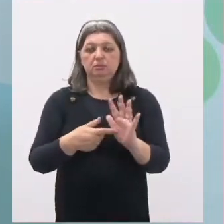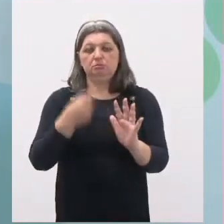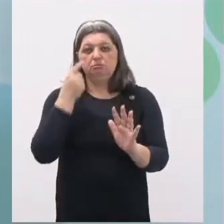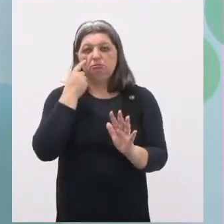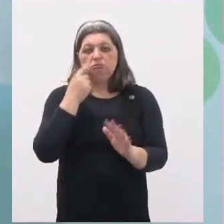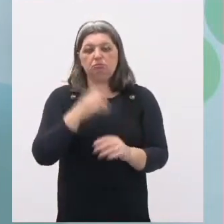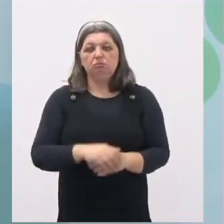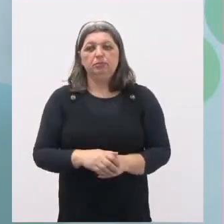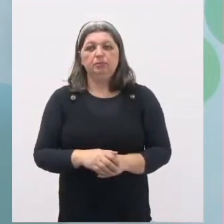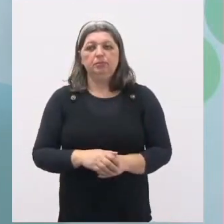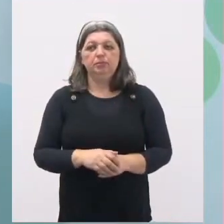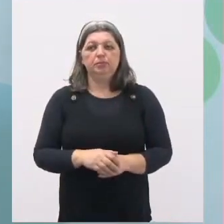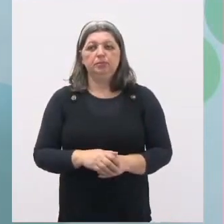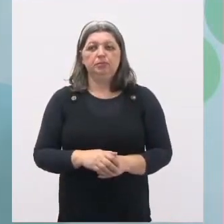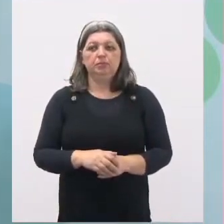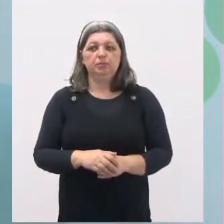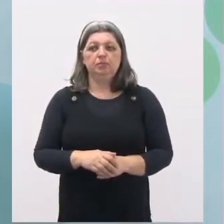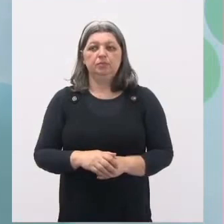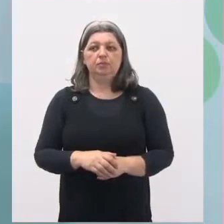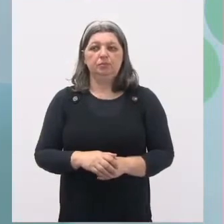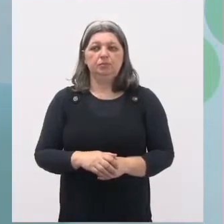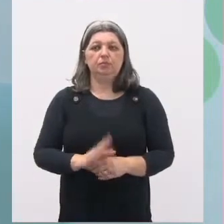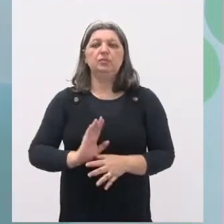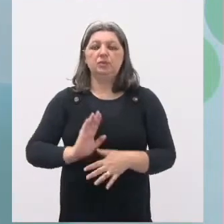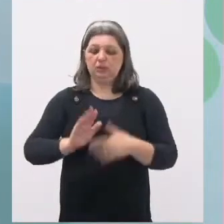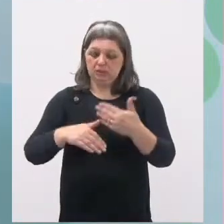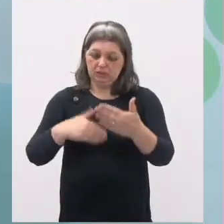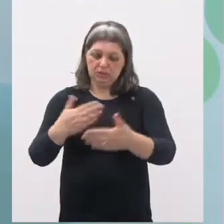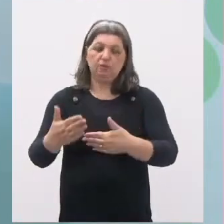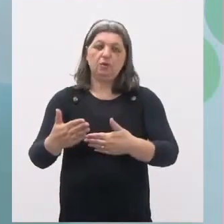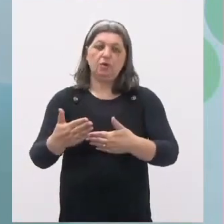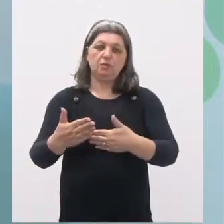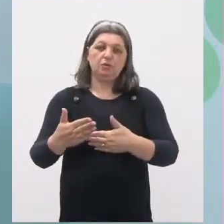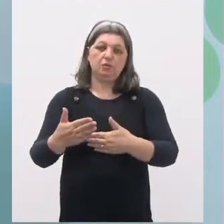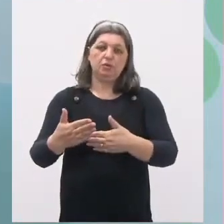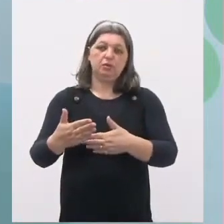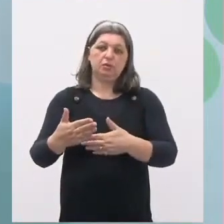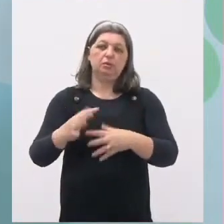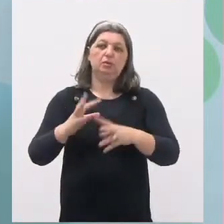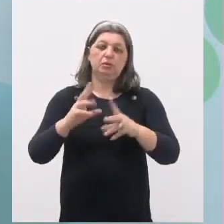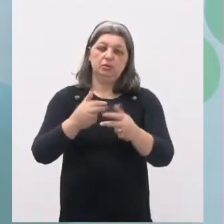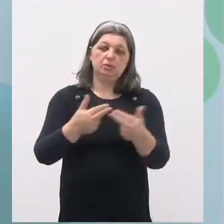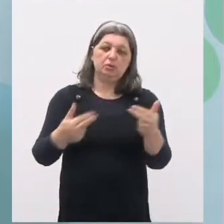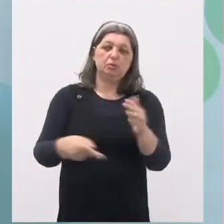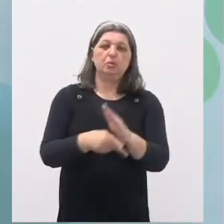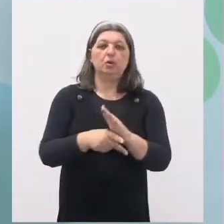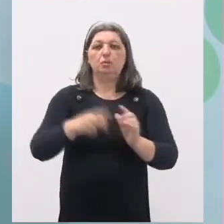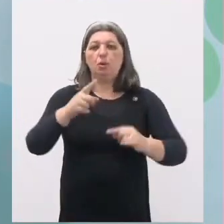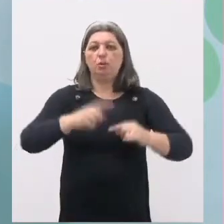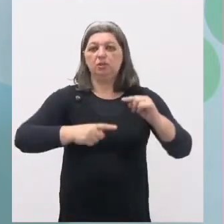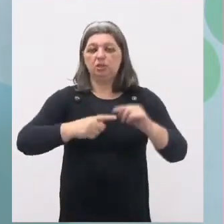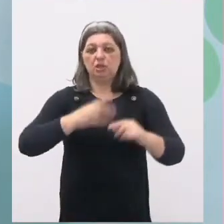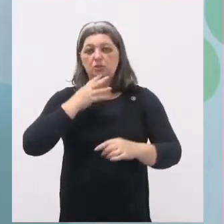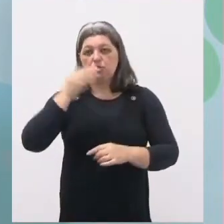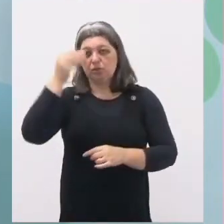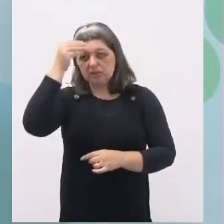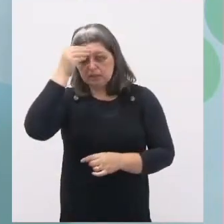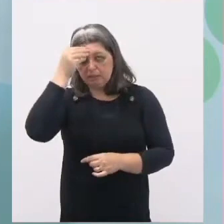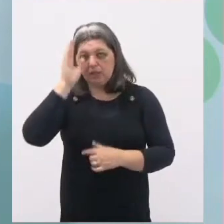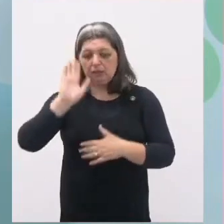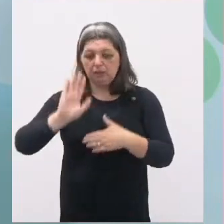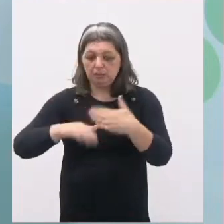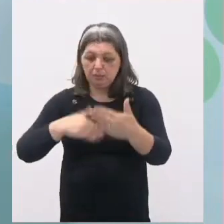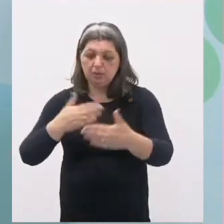agora se desenvolve, né, essas questões de objetos de conhecimento, junto com os estudantes do processo de